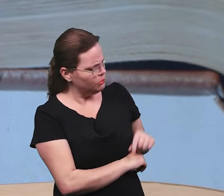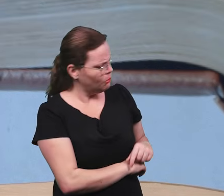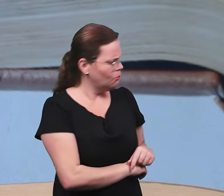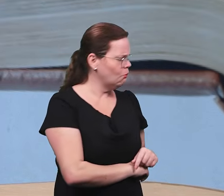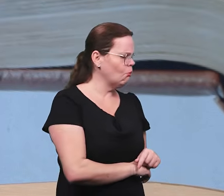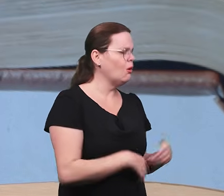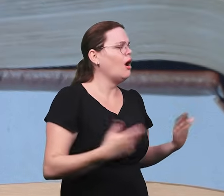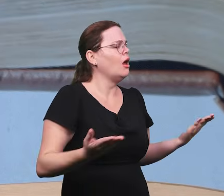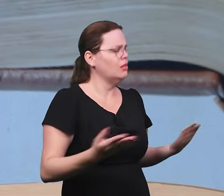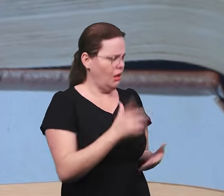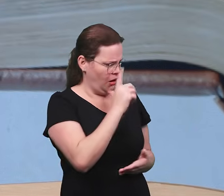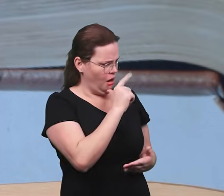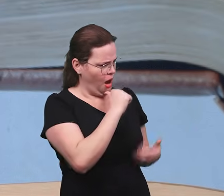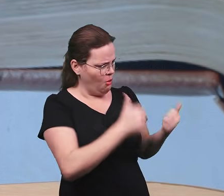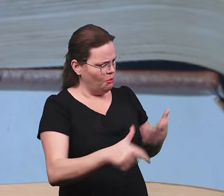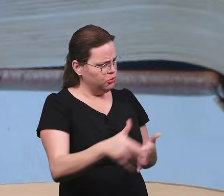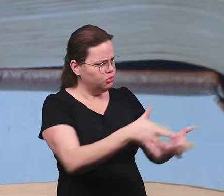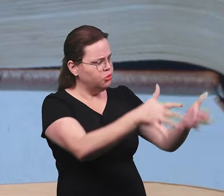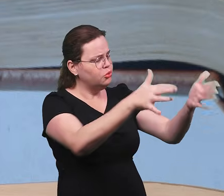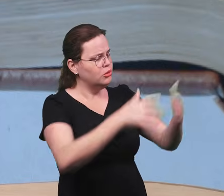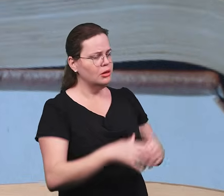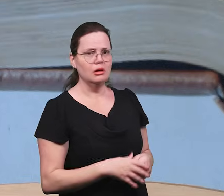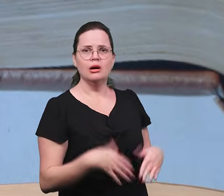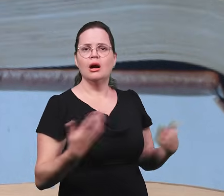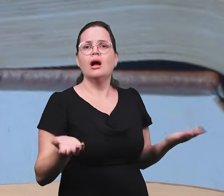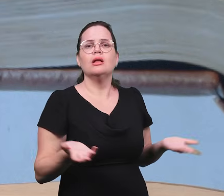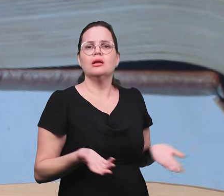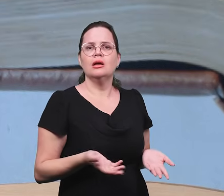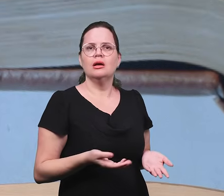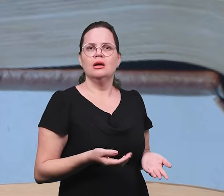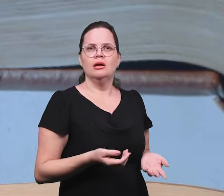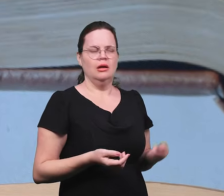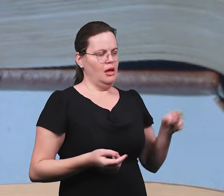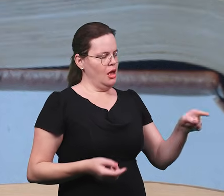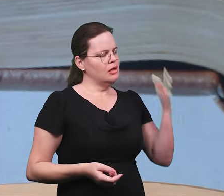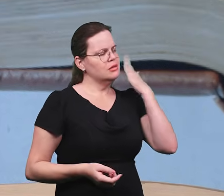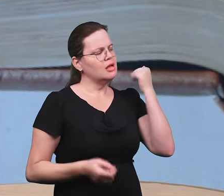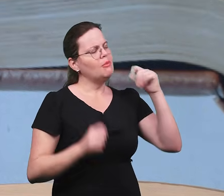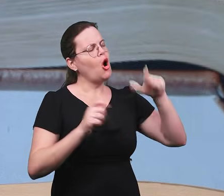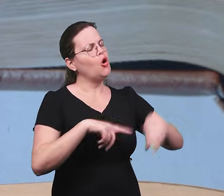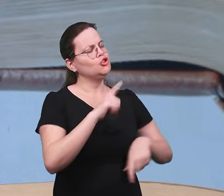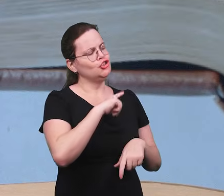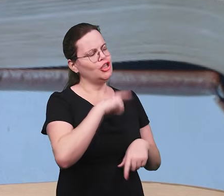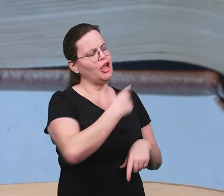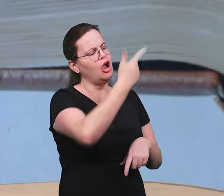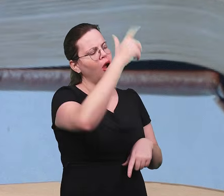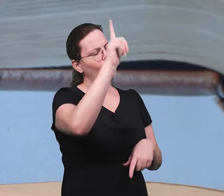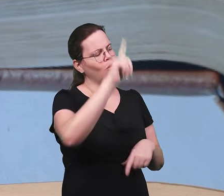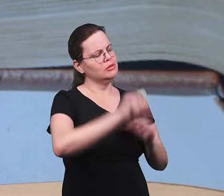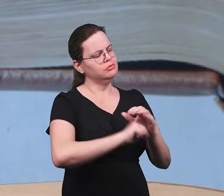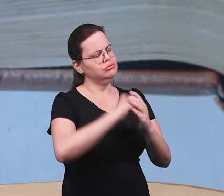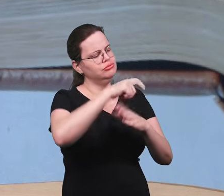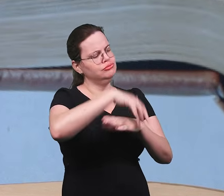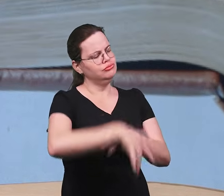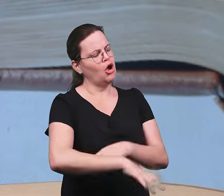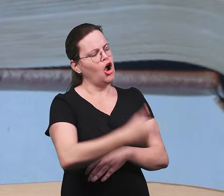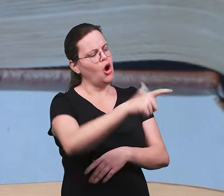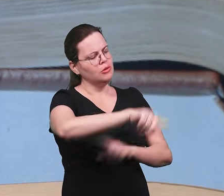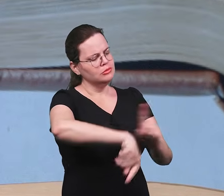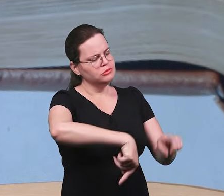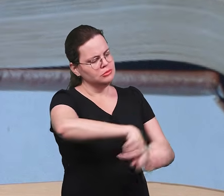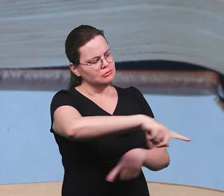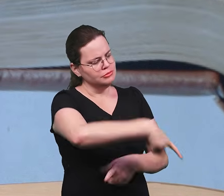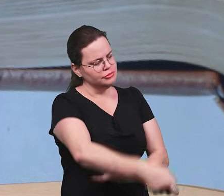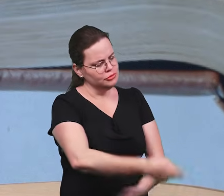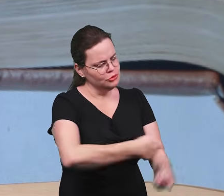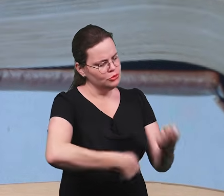viva? Talvez ela tenha imaginado assim, ele sabe o endereço de um outro poço, uma outra fonte de